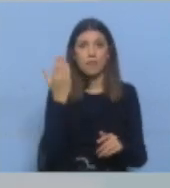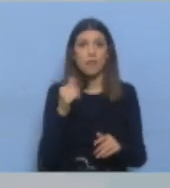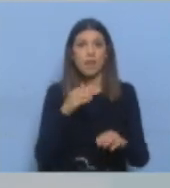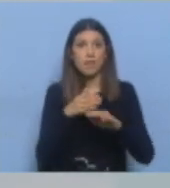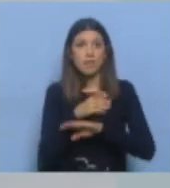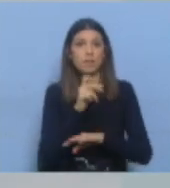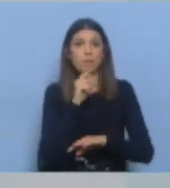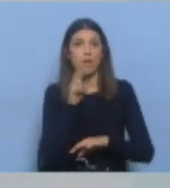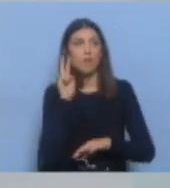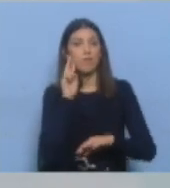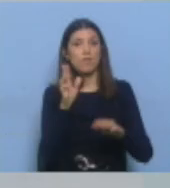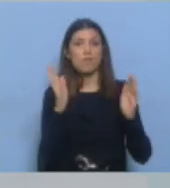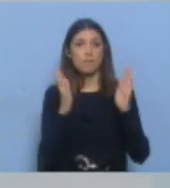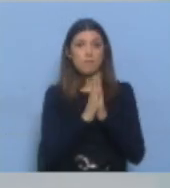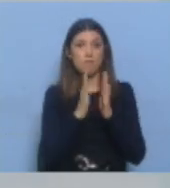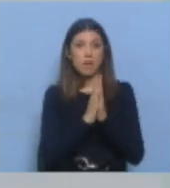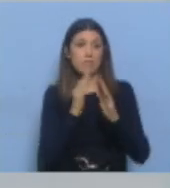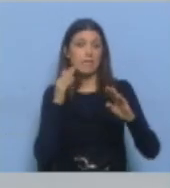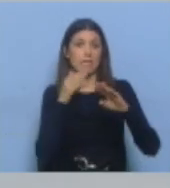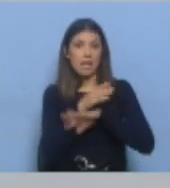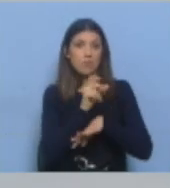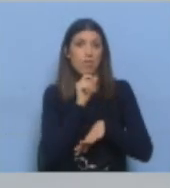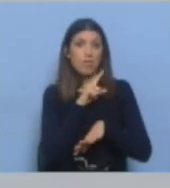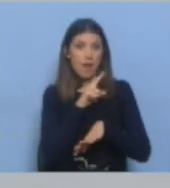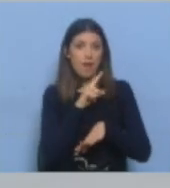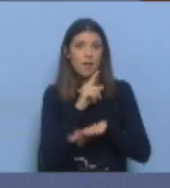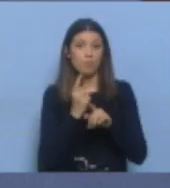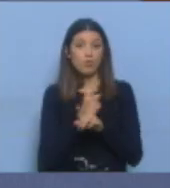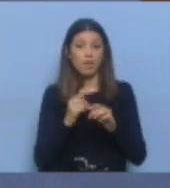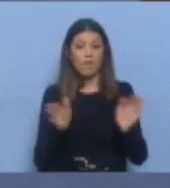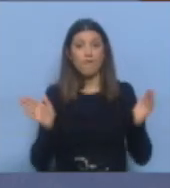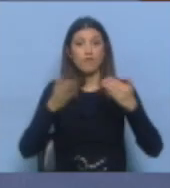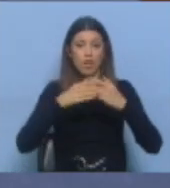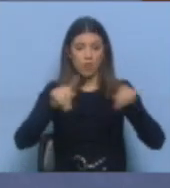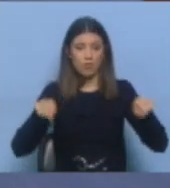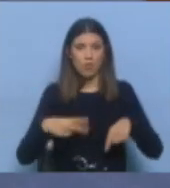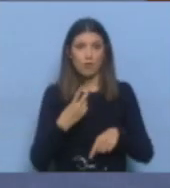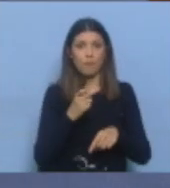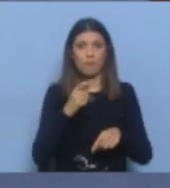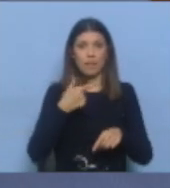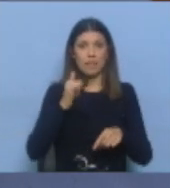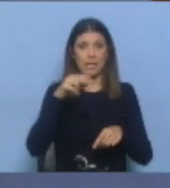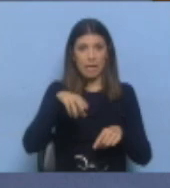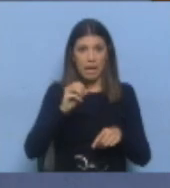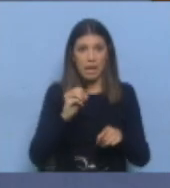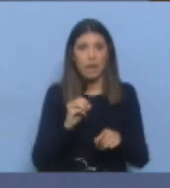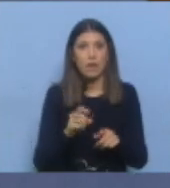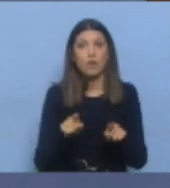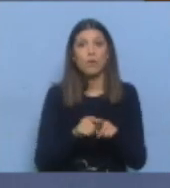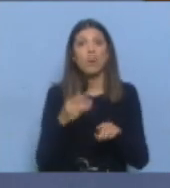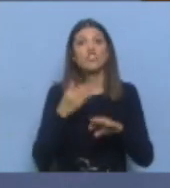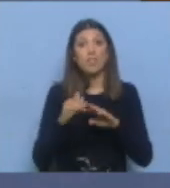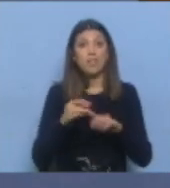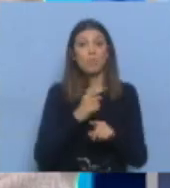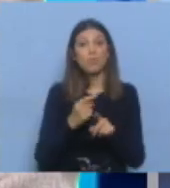seguir a missa do Papa em direto. Sim, é uma medida de exceção, porque habitualmente nós não temos acesso à homilia toda, temos certos, isso também